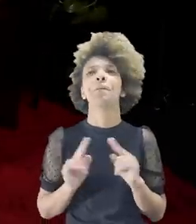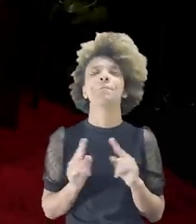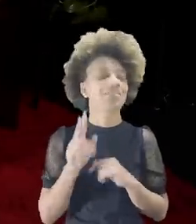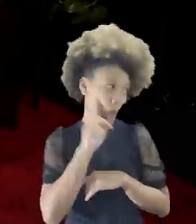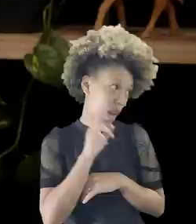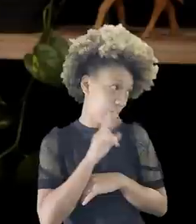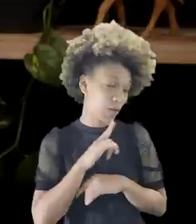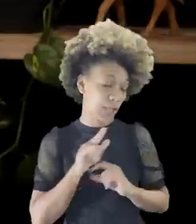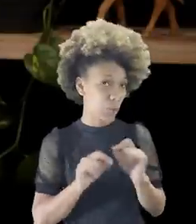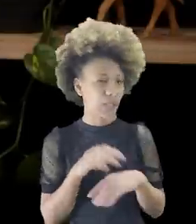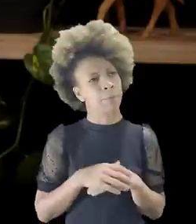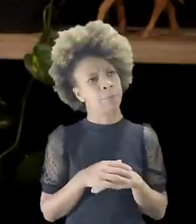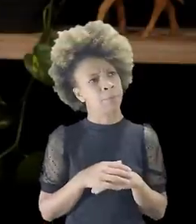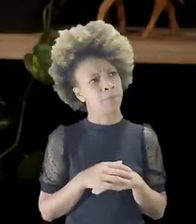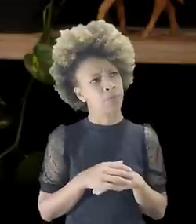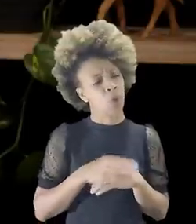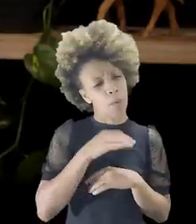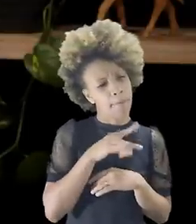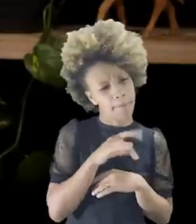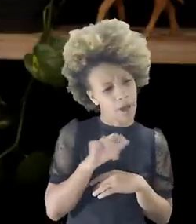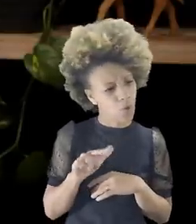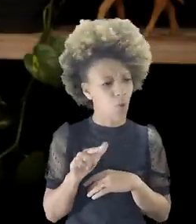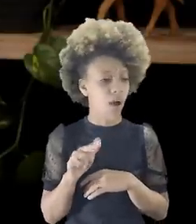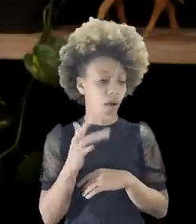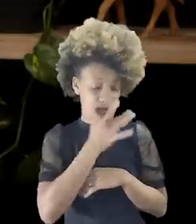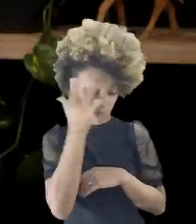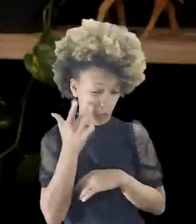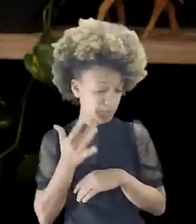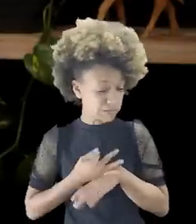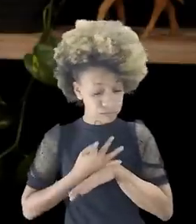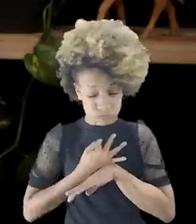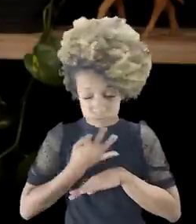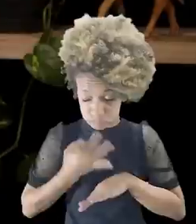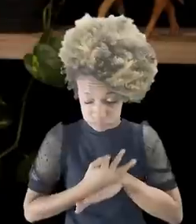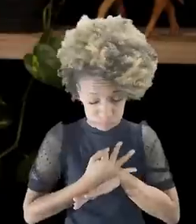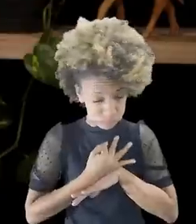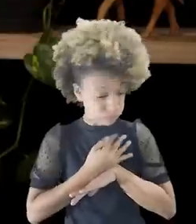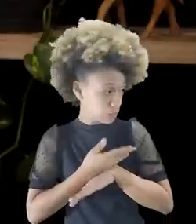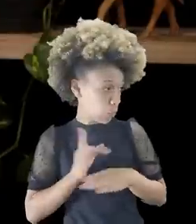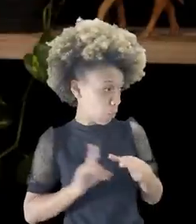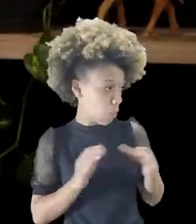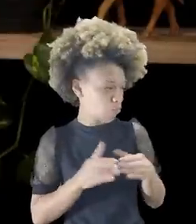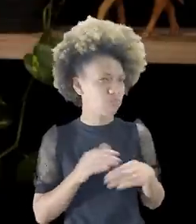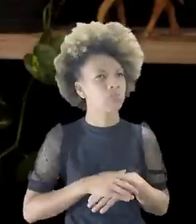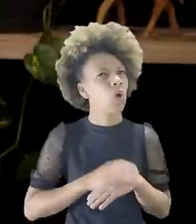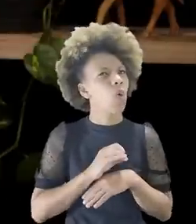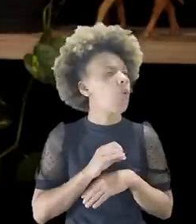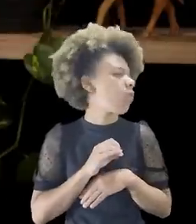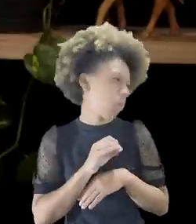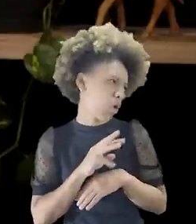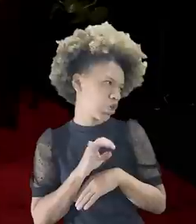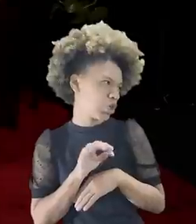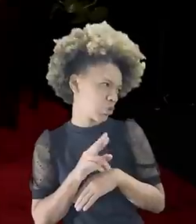eu lembro que tem essa coisa do tipo assim o Michael Jordan as pessoas falam que ele era insuportável numa equipe quando ele foi jogar acho que não